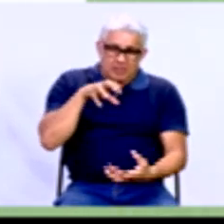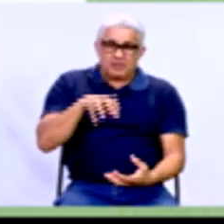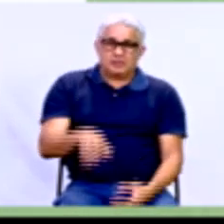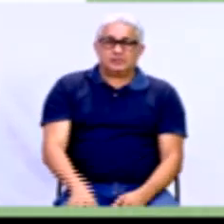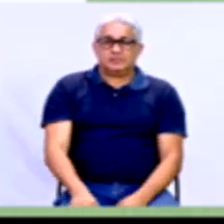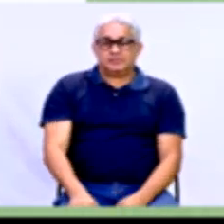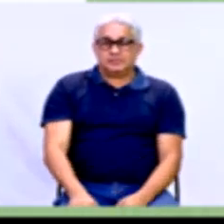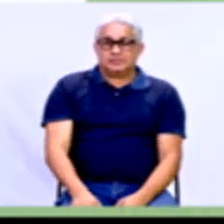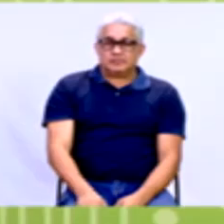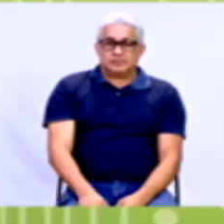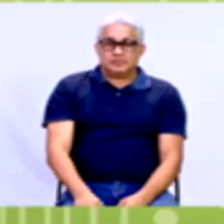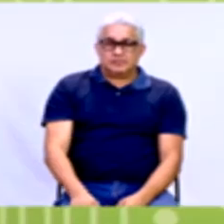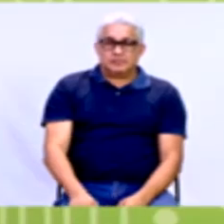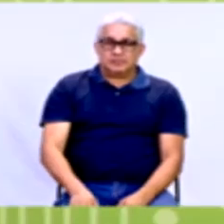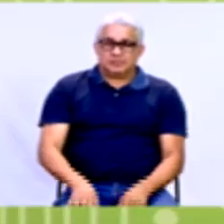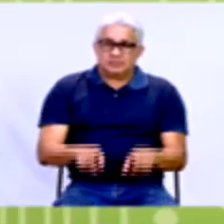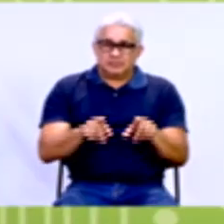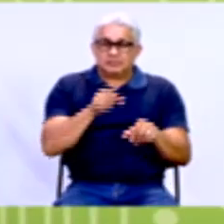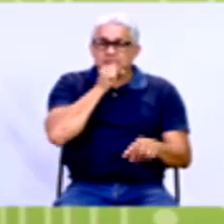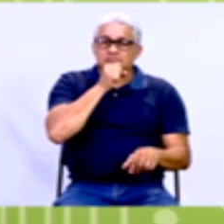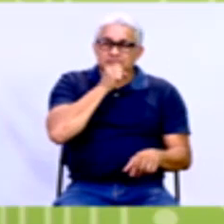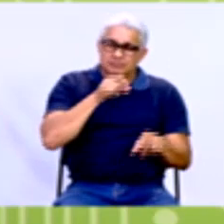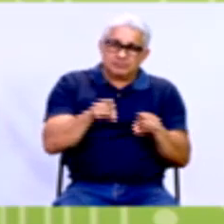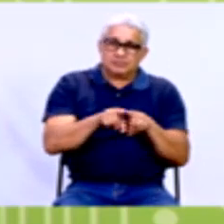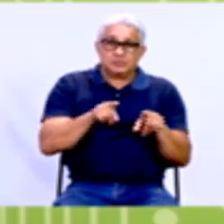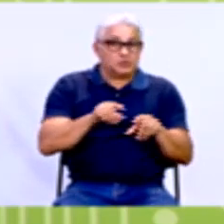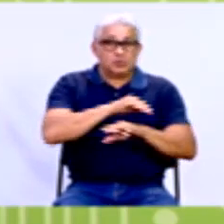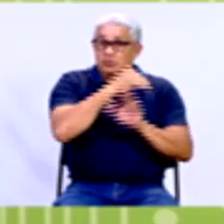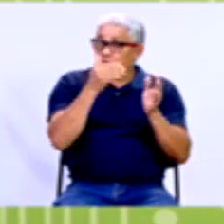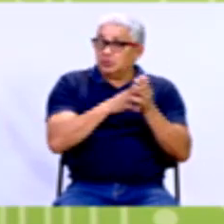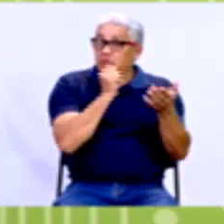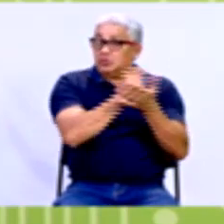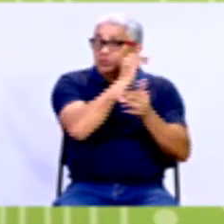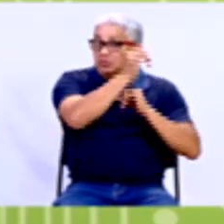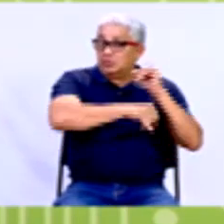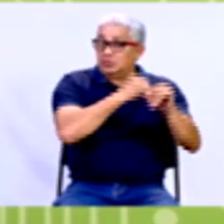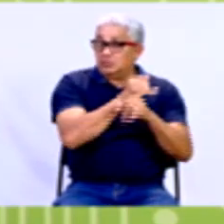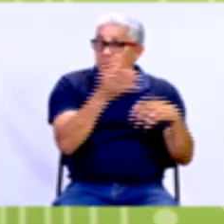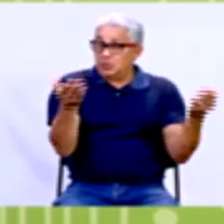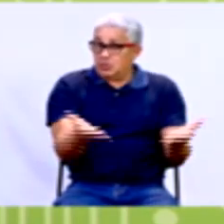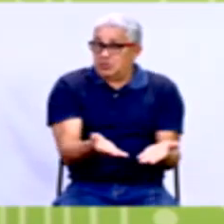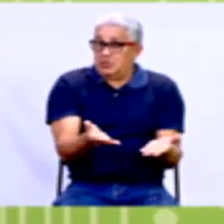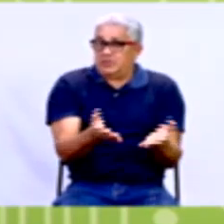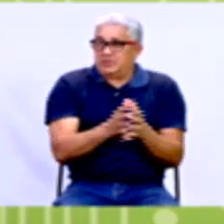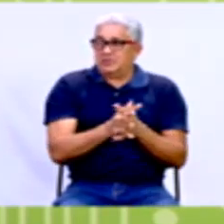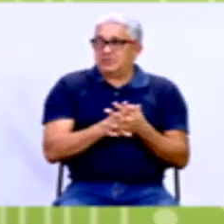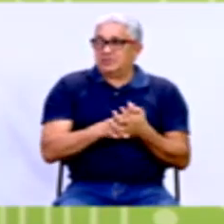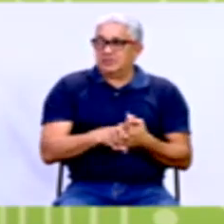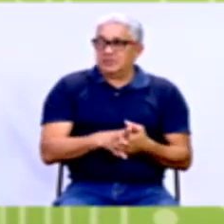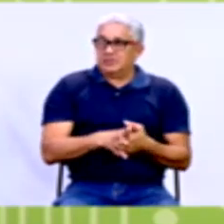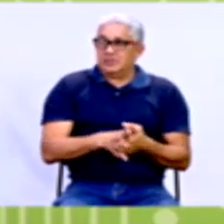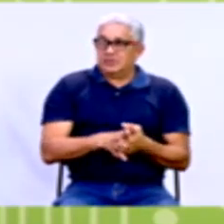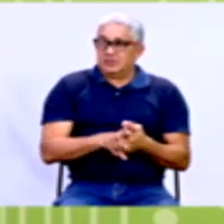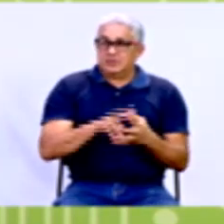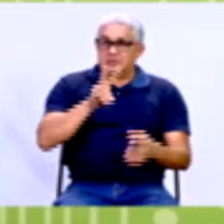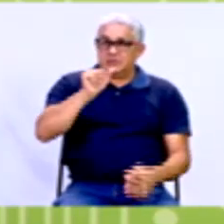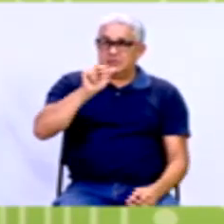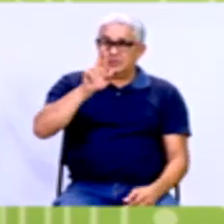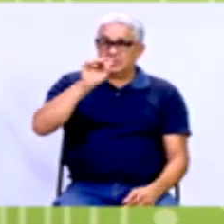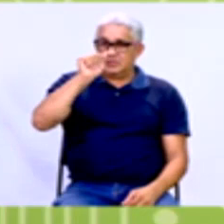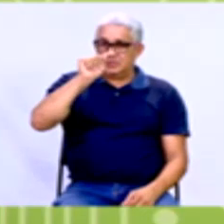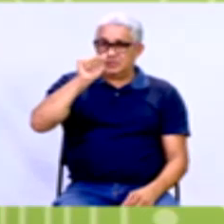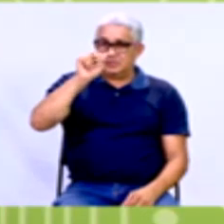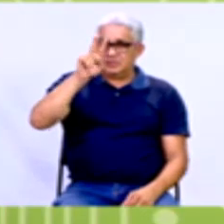adultas ou quando está na terceira idade, todo mundo está fazendo compra pela internet hoje, né? Sim. Então, não é uma variável essa também,